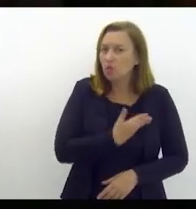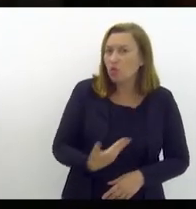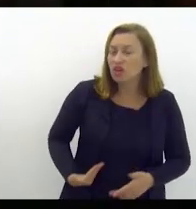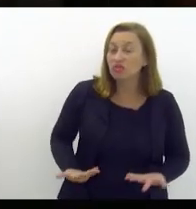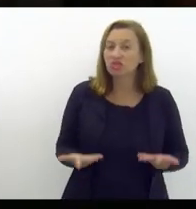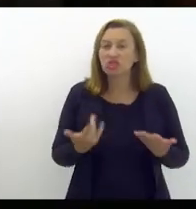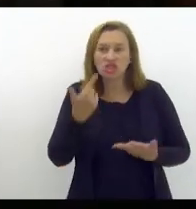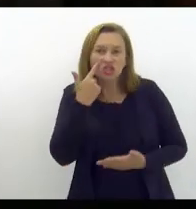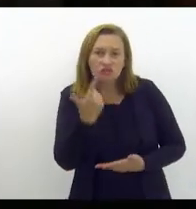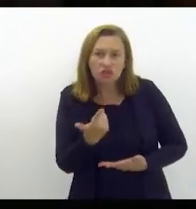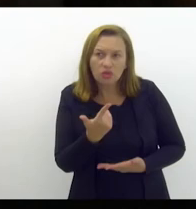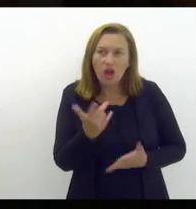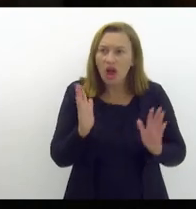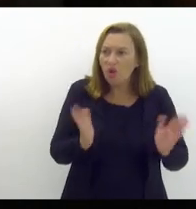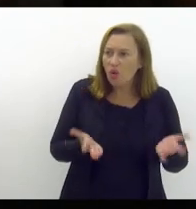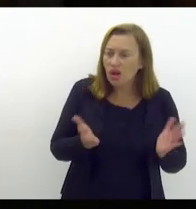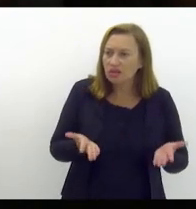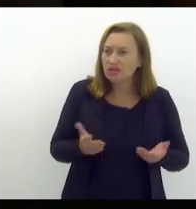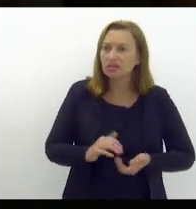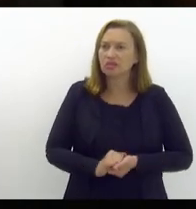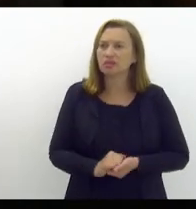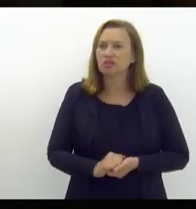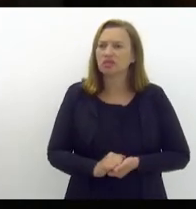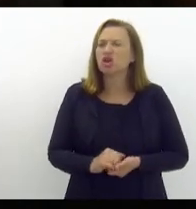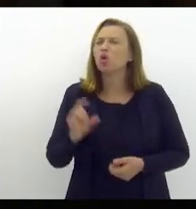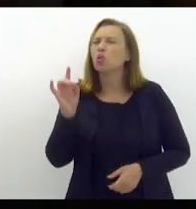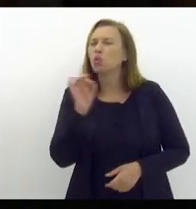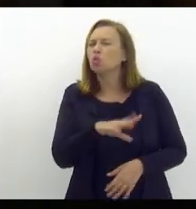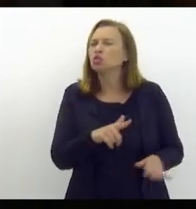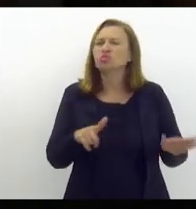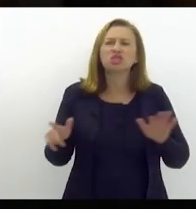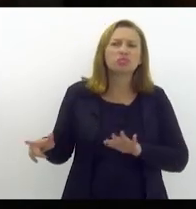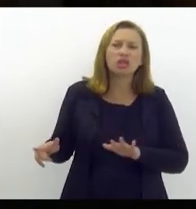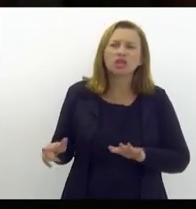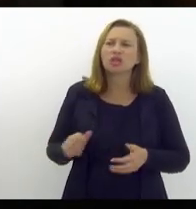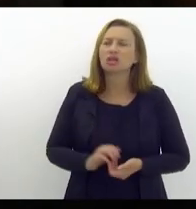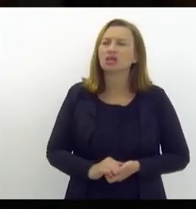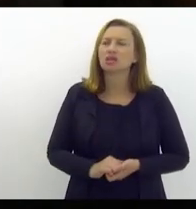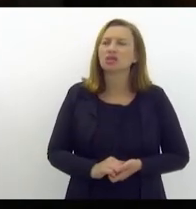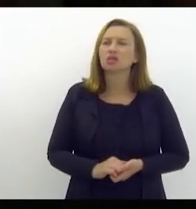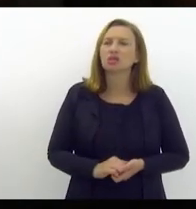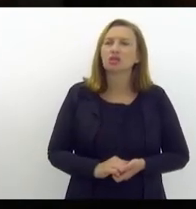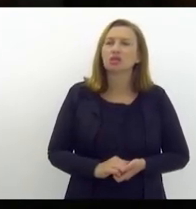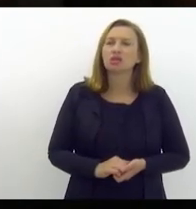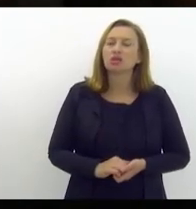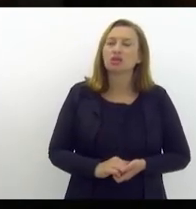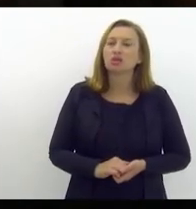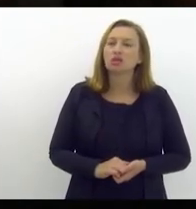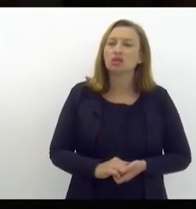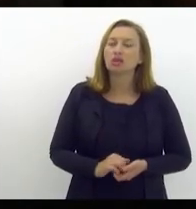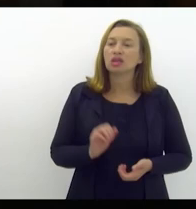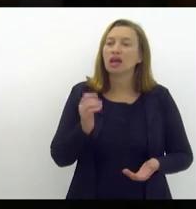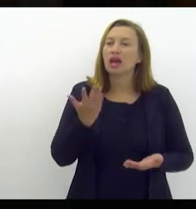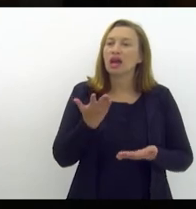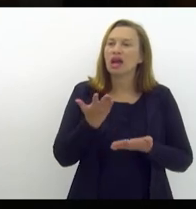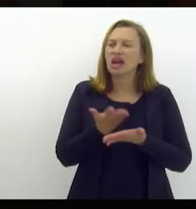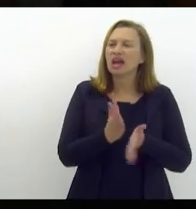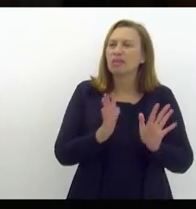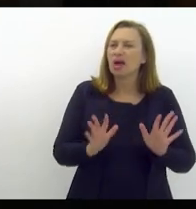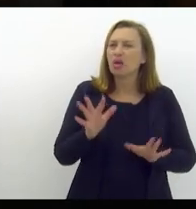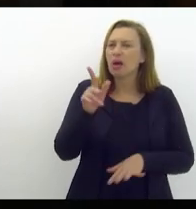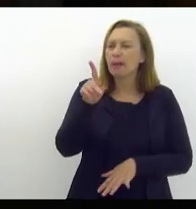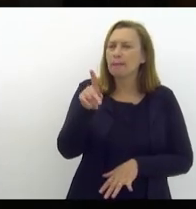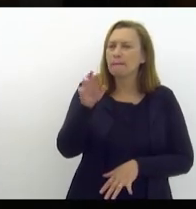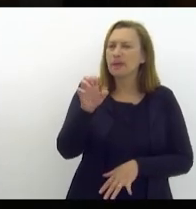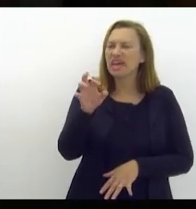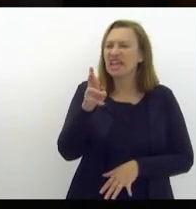viu, inclusive, agora, nessa última semana, a tentativa de acabar com a perícia. Hoje,